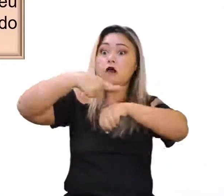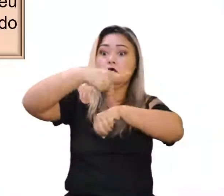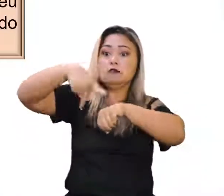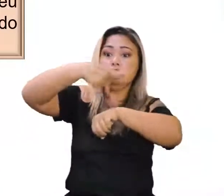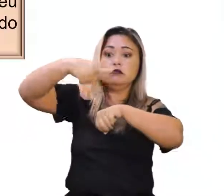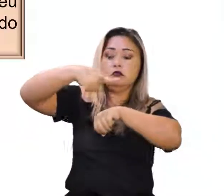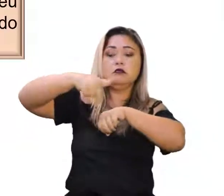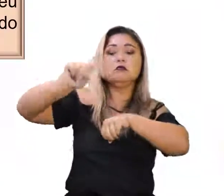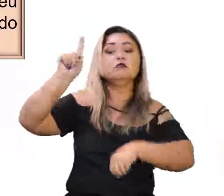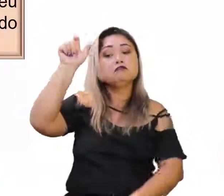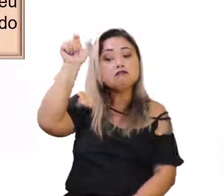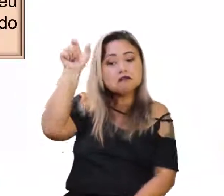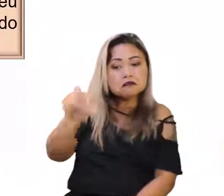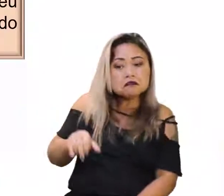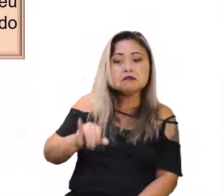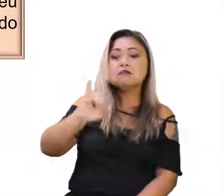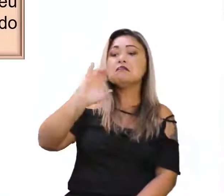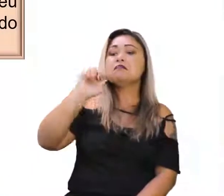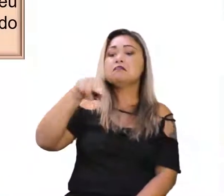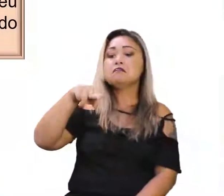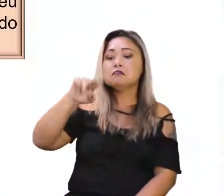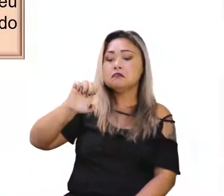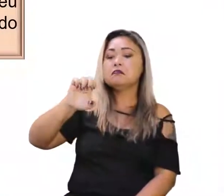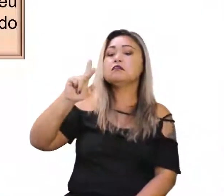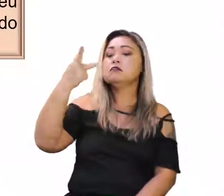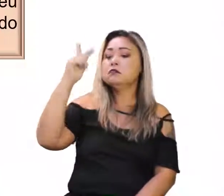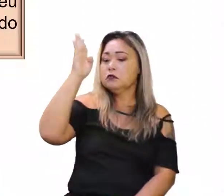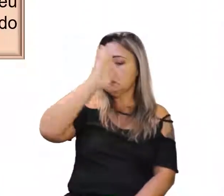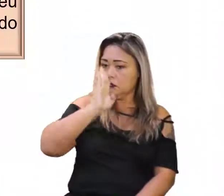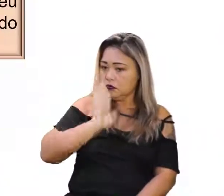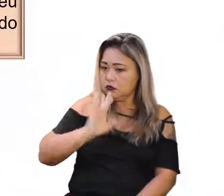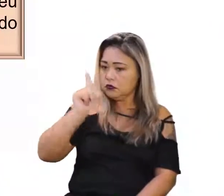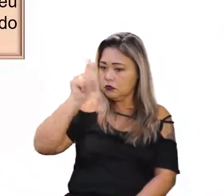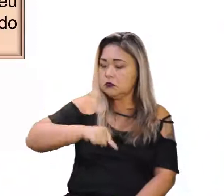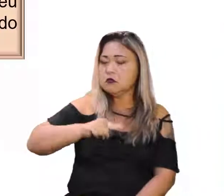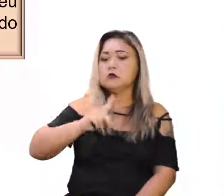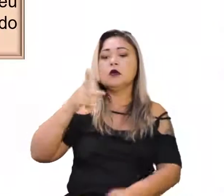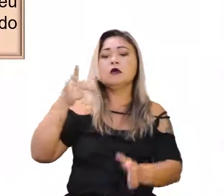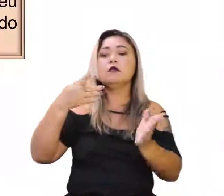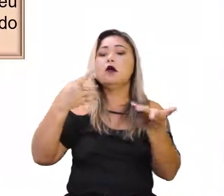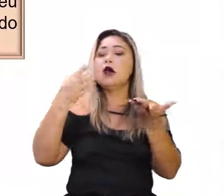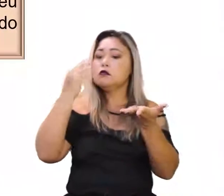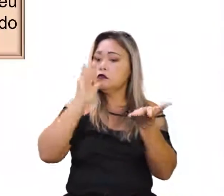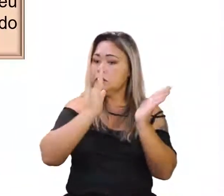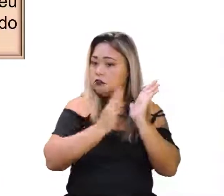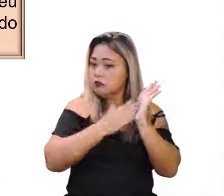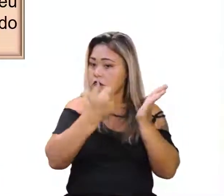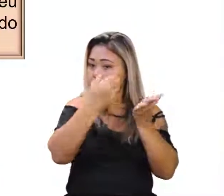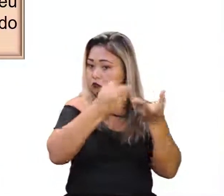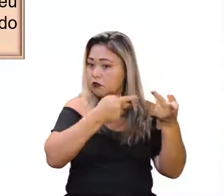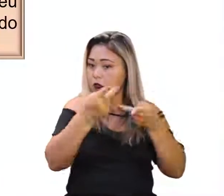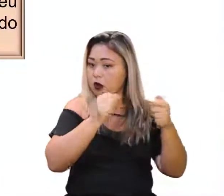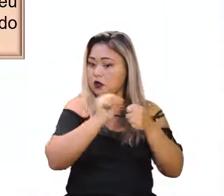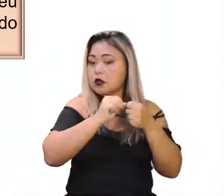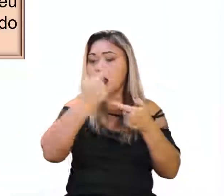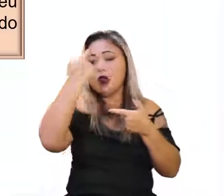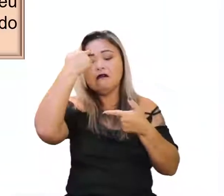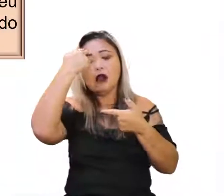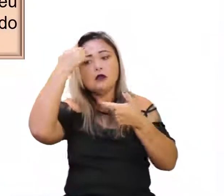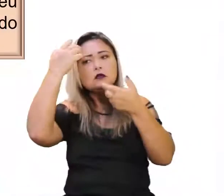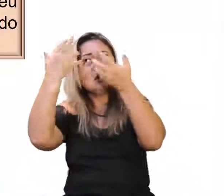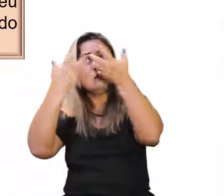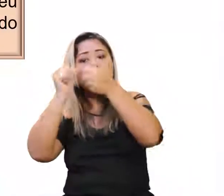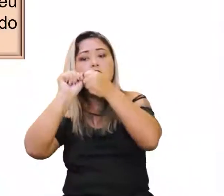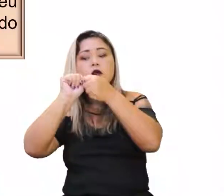aí do teatro brasileiro, por meio aí desse projeto, né, Teatro do Oprimido. Ele faz reflexão